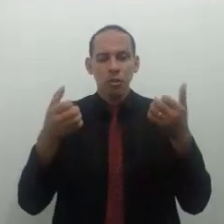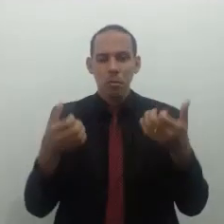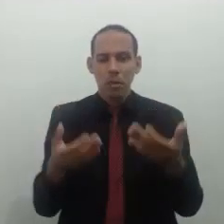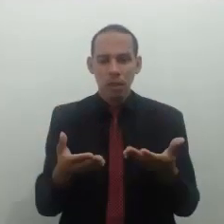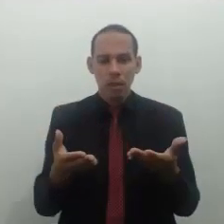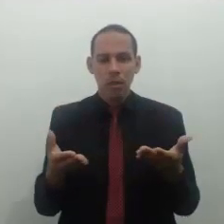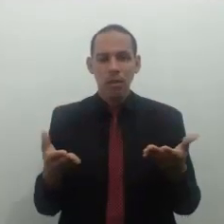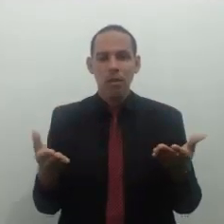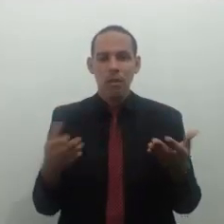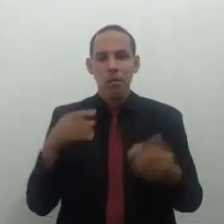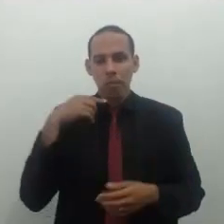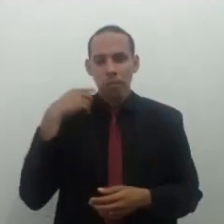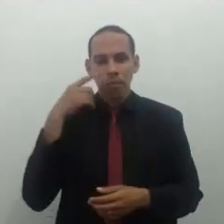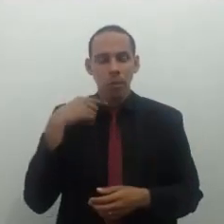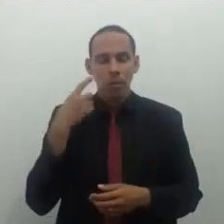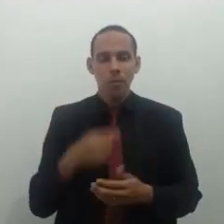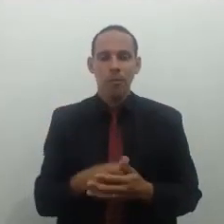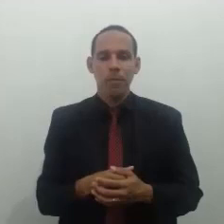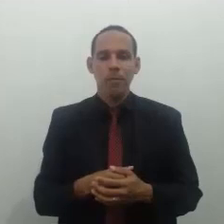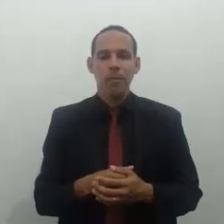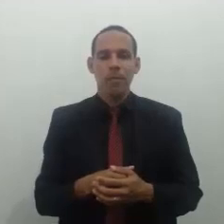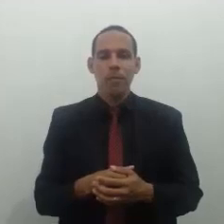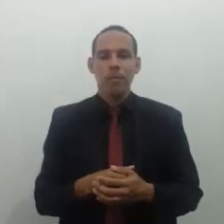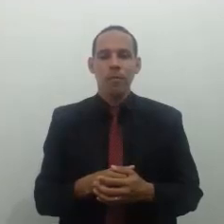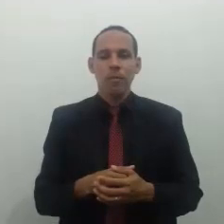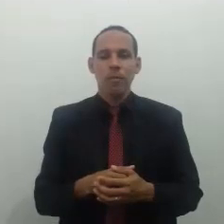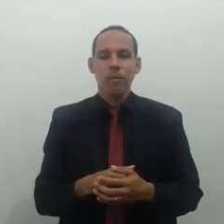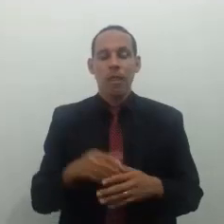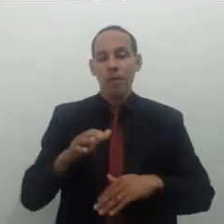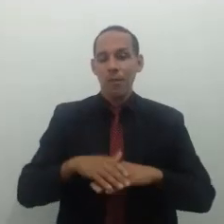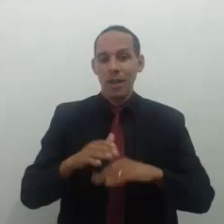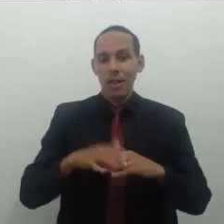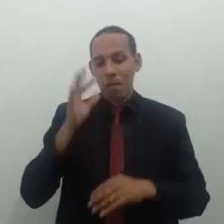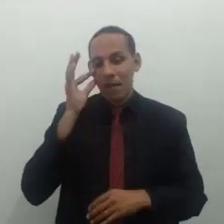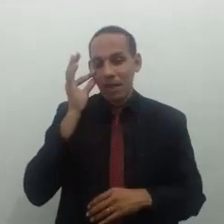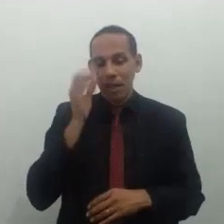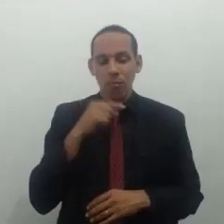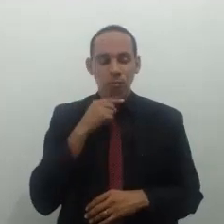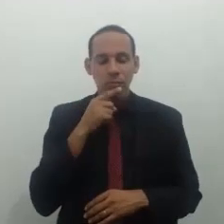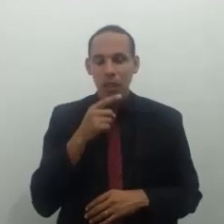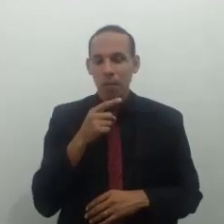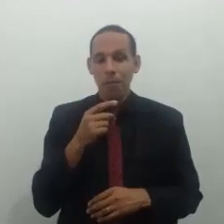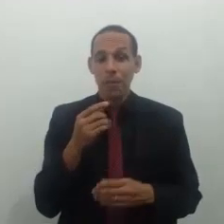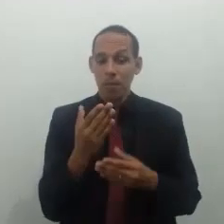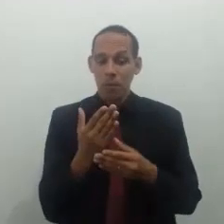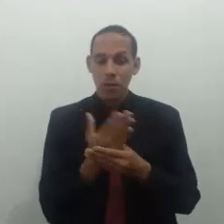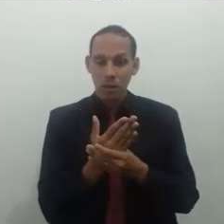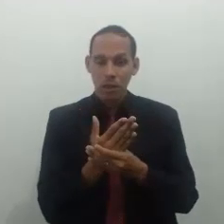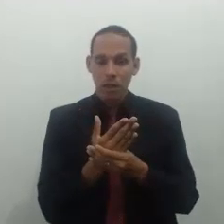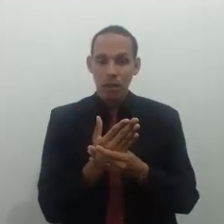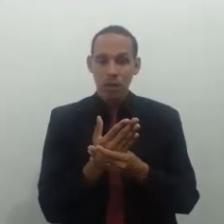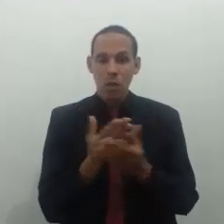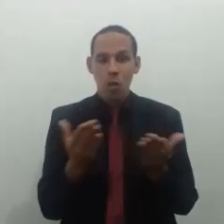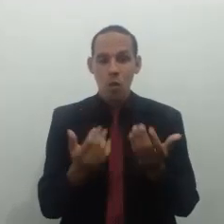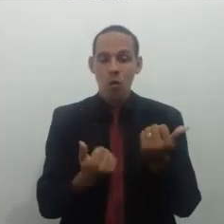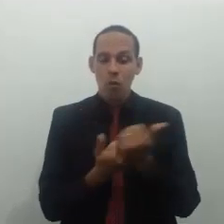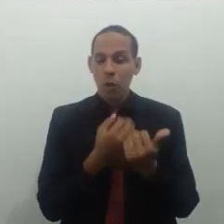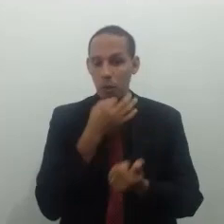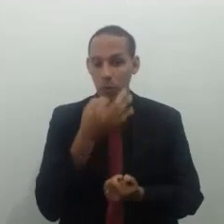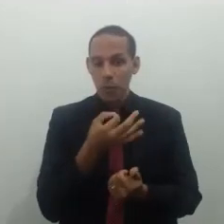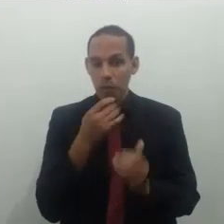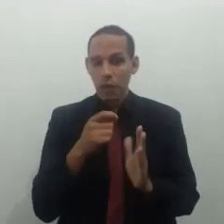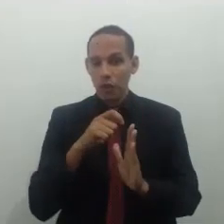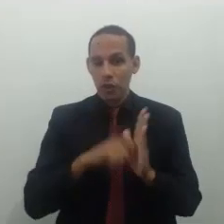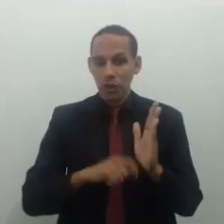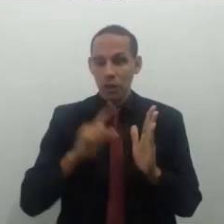e dizer que não será possível realizar a sessão presencial aqueles processos que estavam que estava escrito para ostentação oral